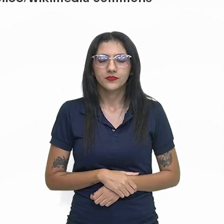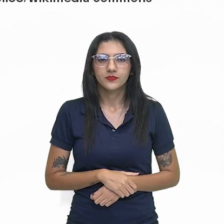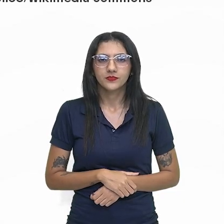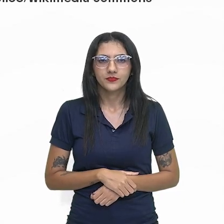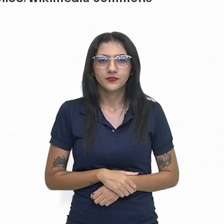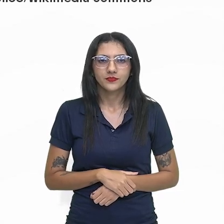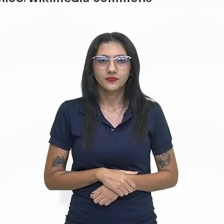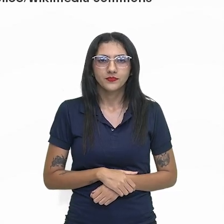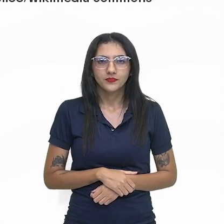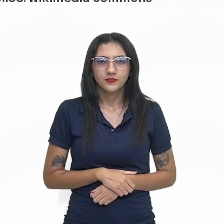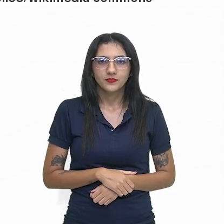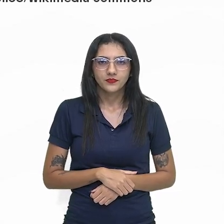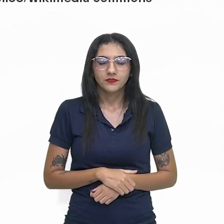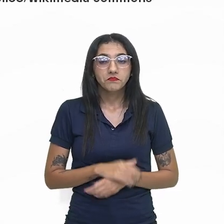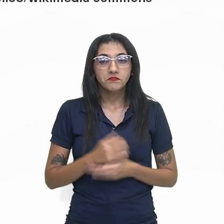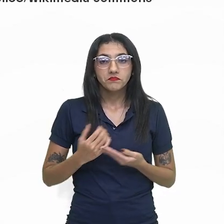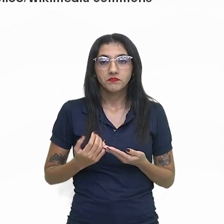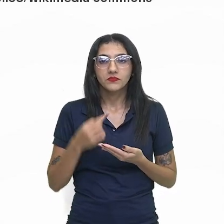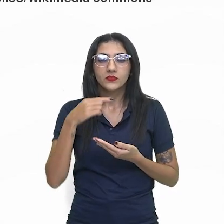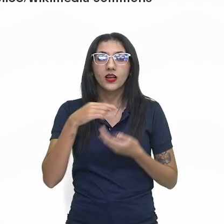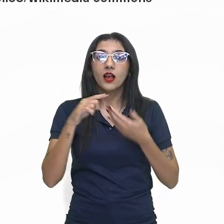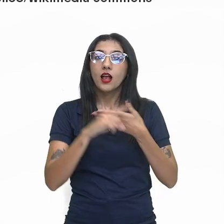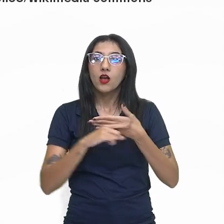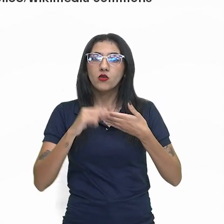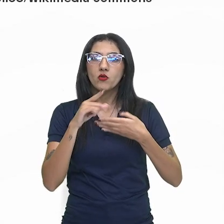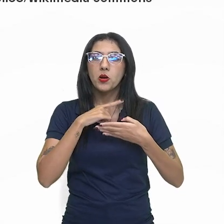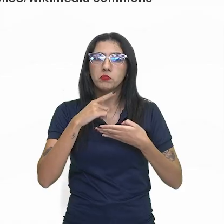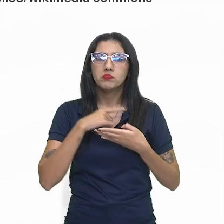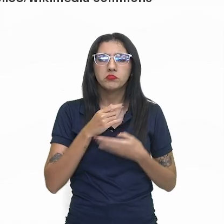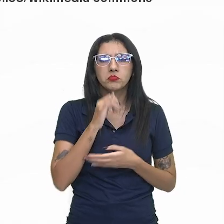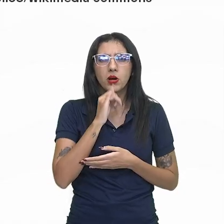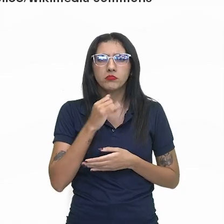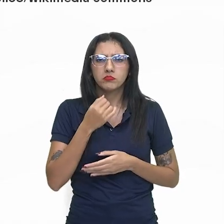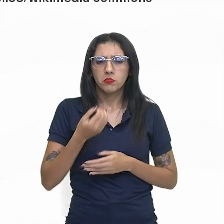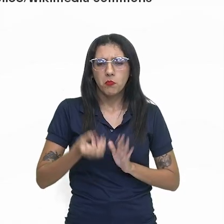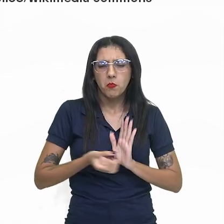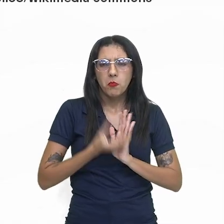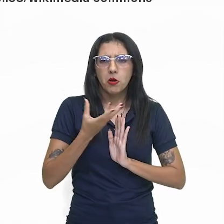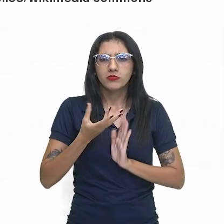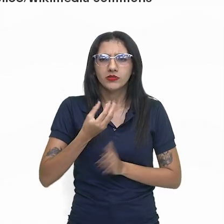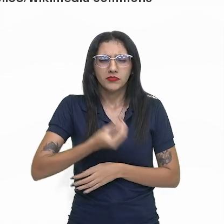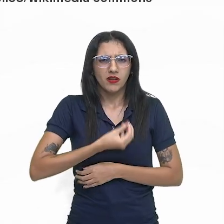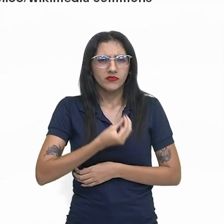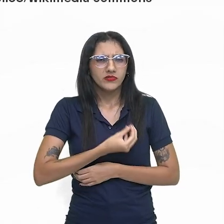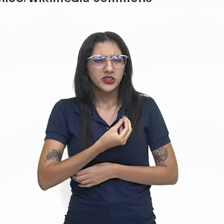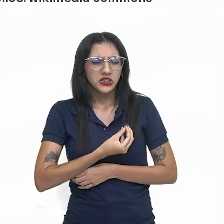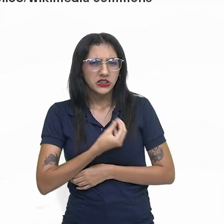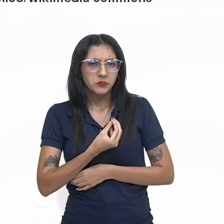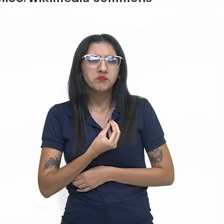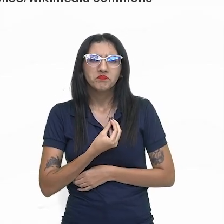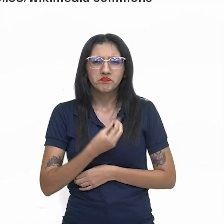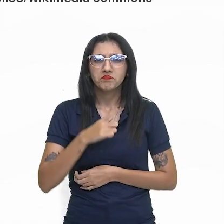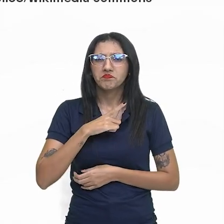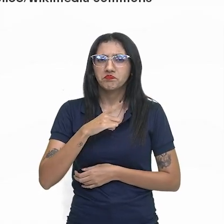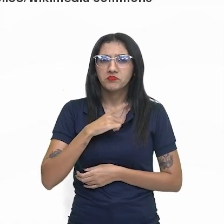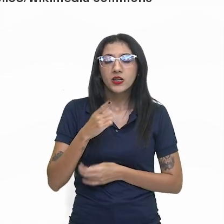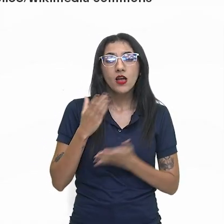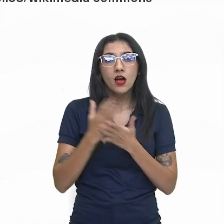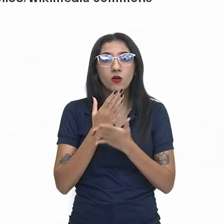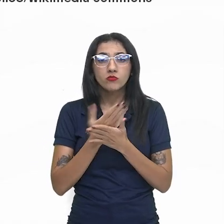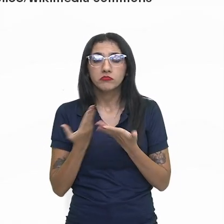o Karl Marx, né, na produção da vida material, dizia ele, né, são estabelecidas